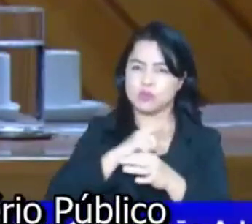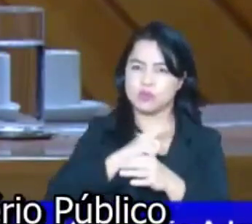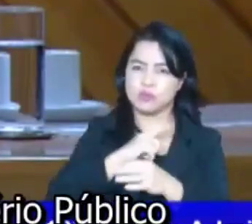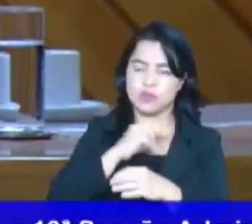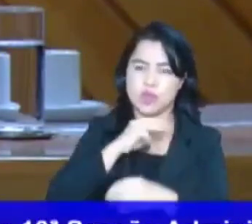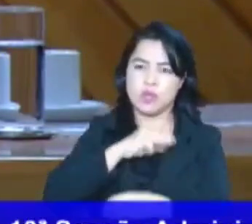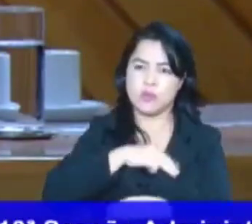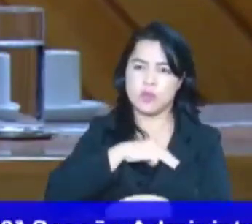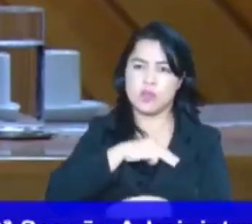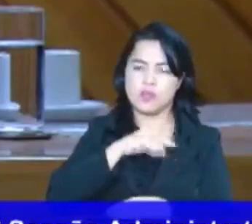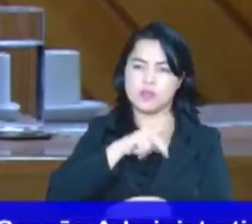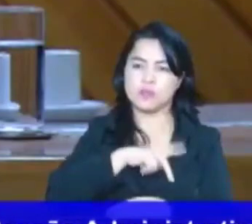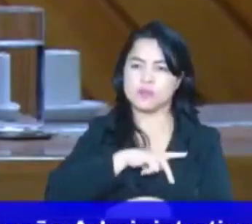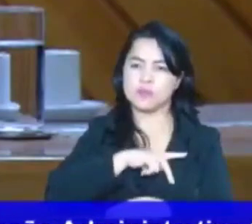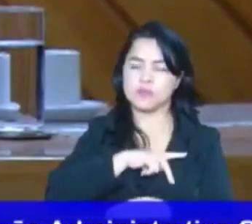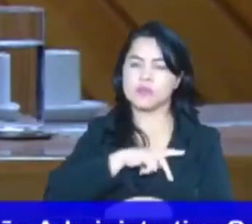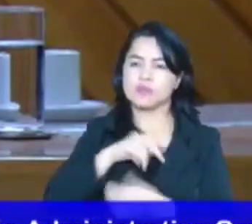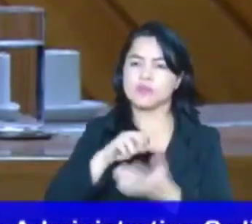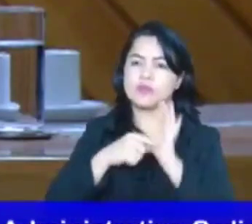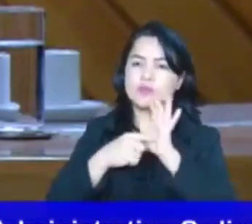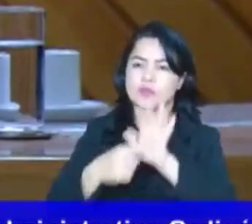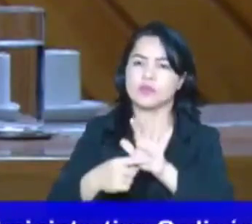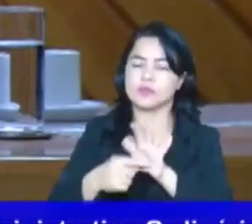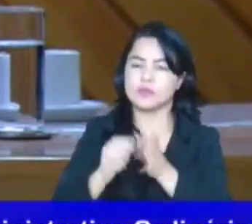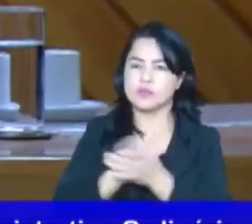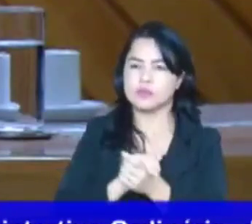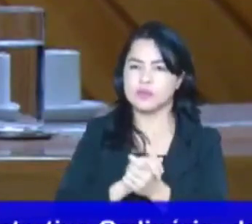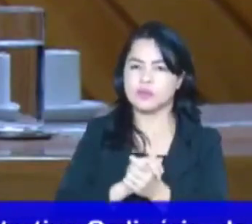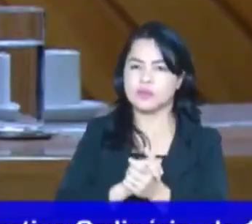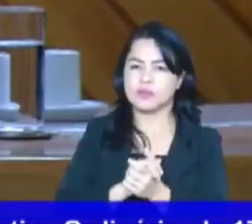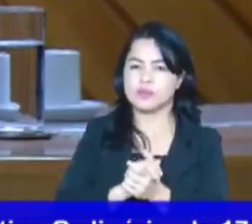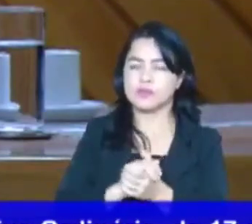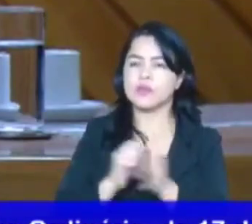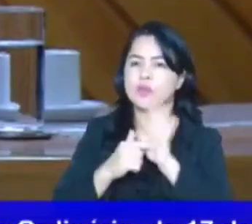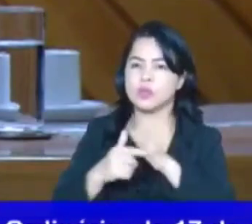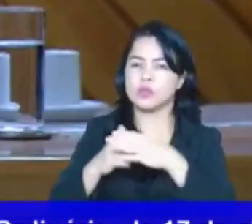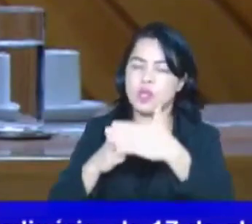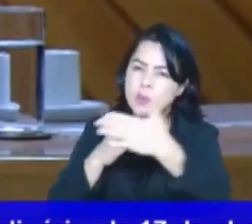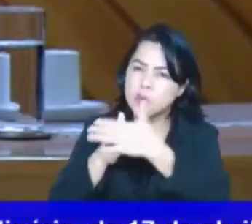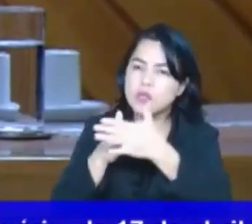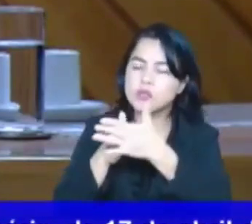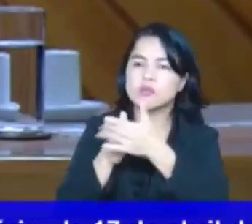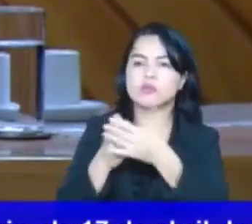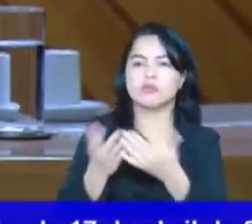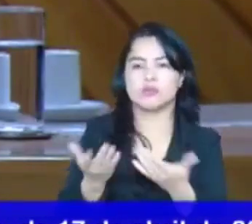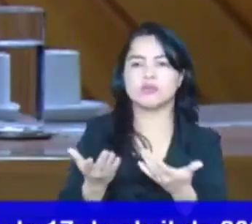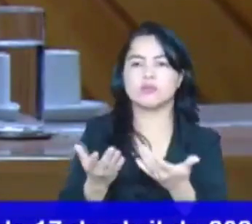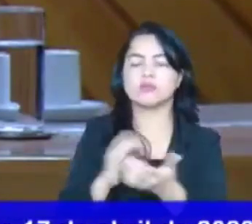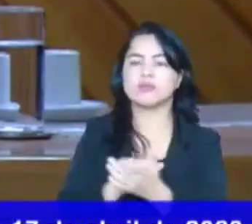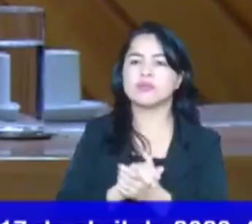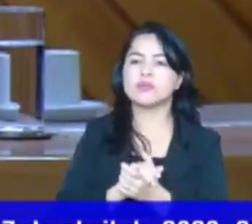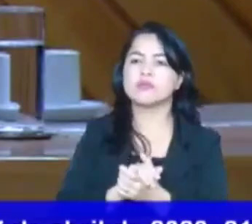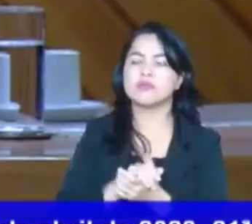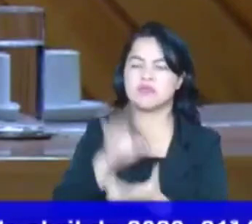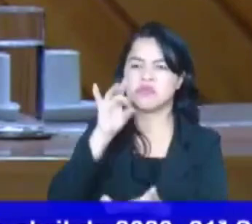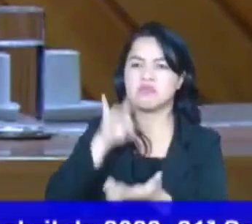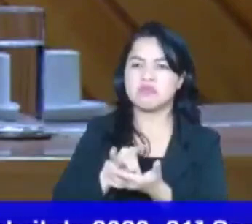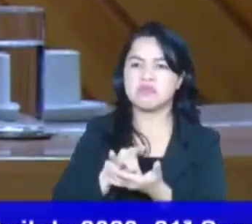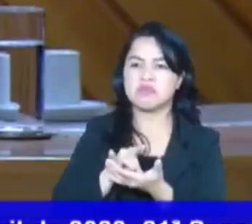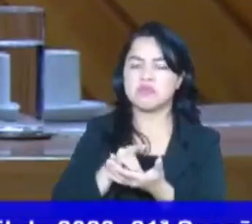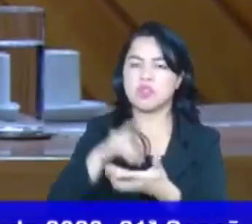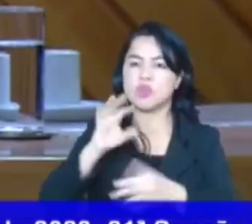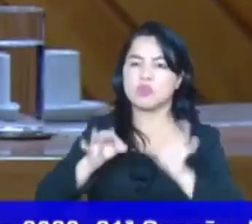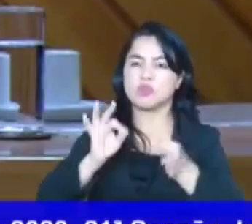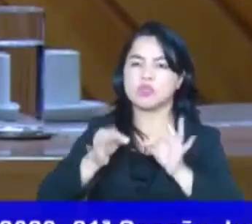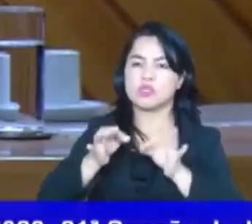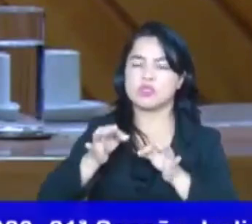Ministério Público, se fundamentou o Ministério Público para alegar o impedimento, no caso concreto da